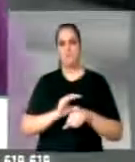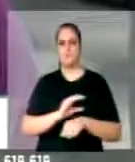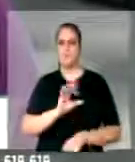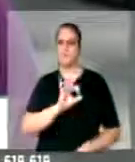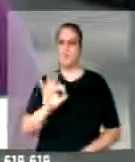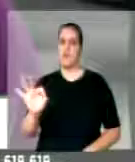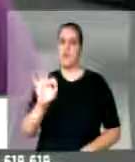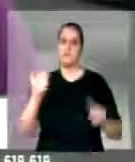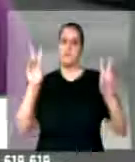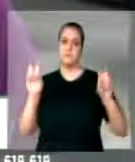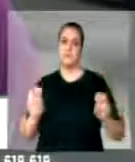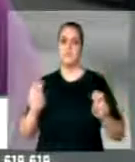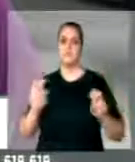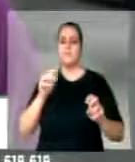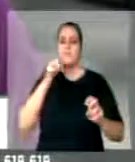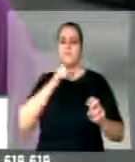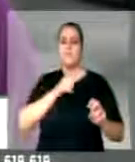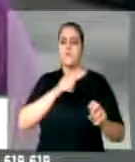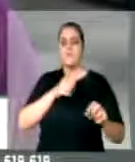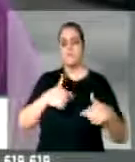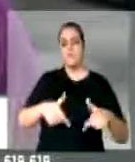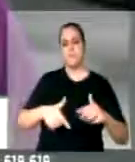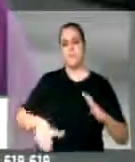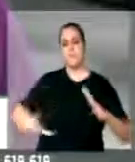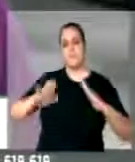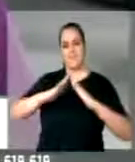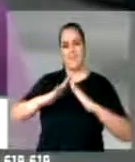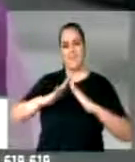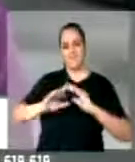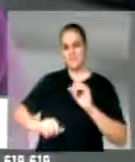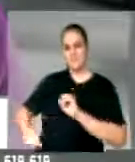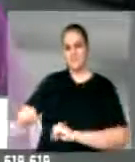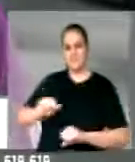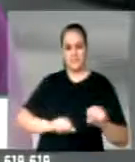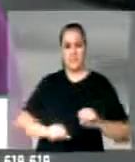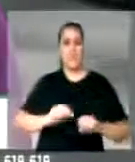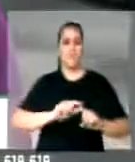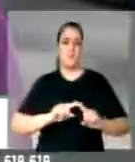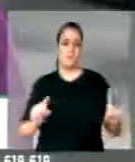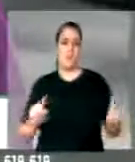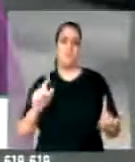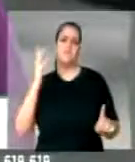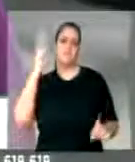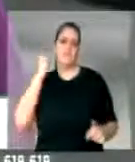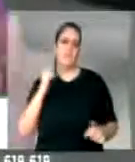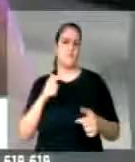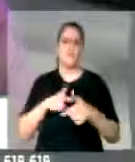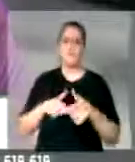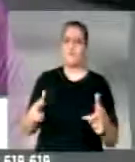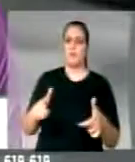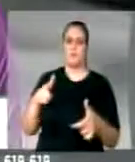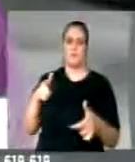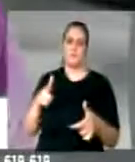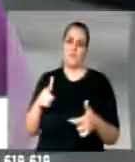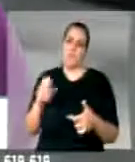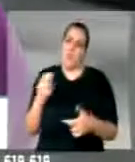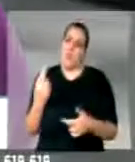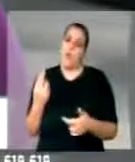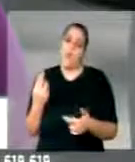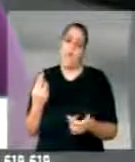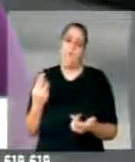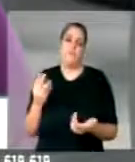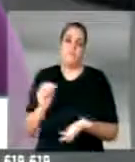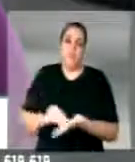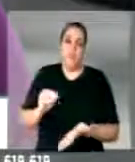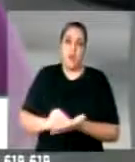trabalho da empregada doméstica, essas mulheres, nós sabemos ainda que uma boa parte ainda não tem sequer esse vínculo, apesar da